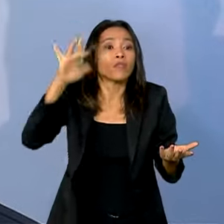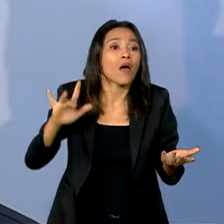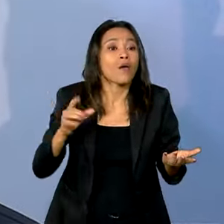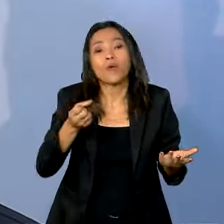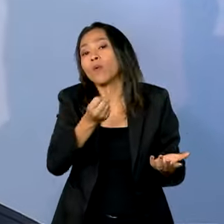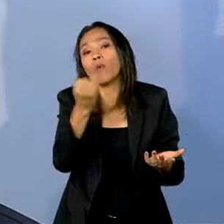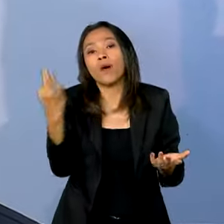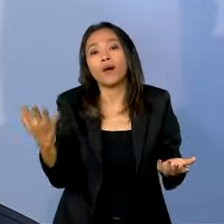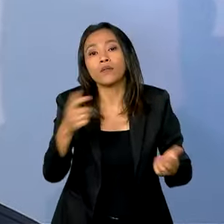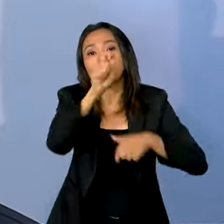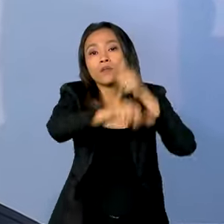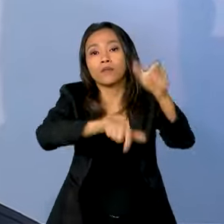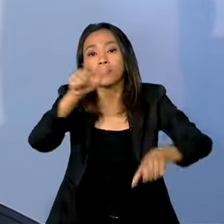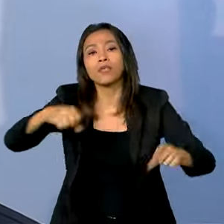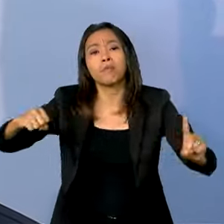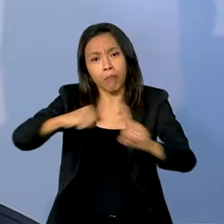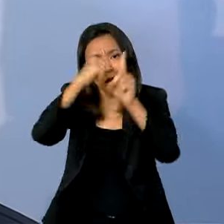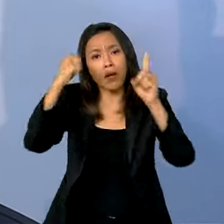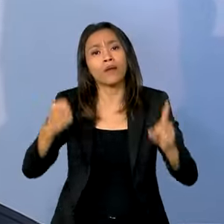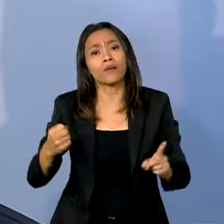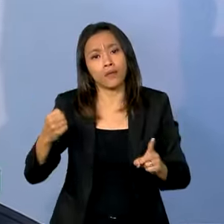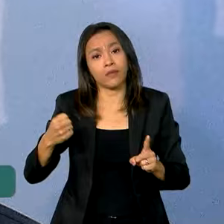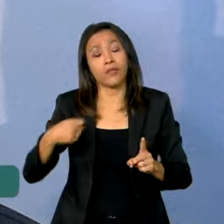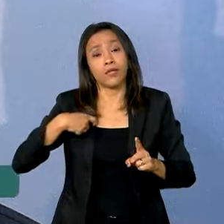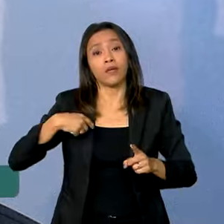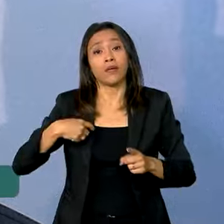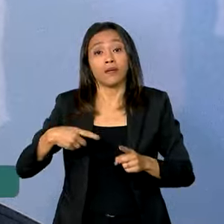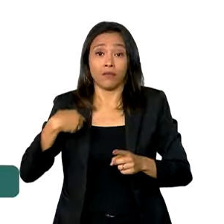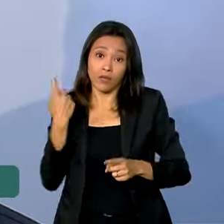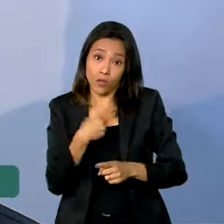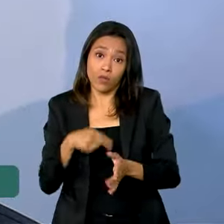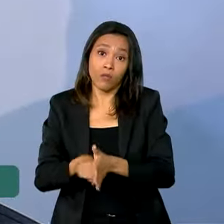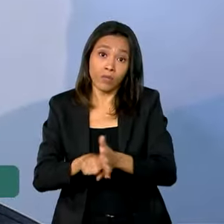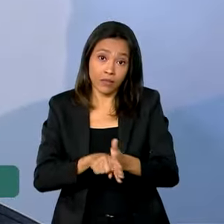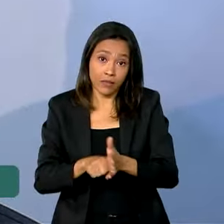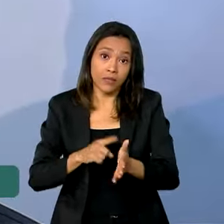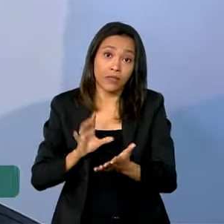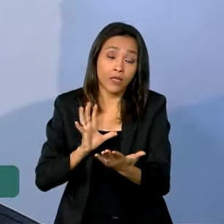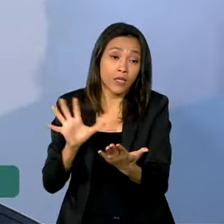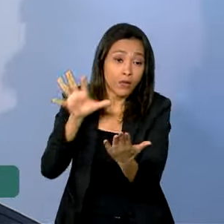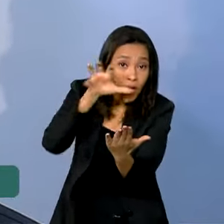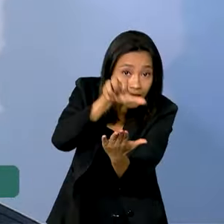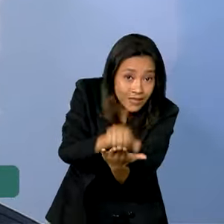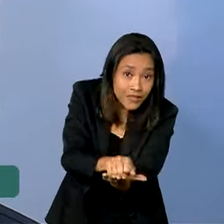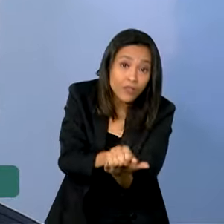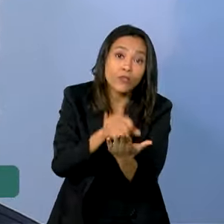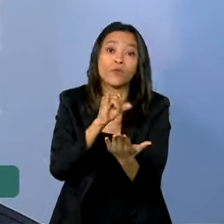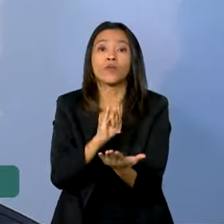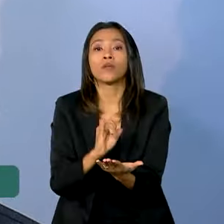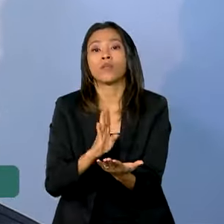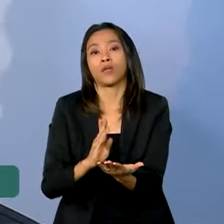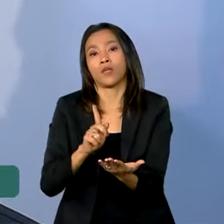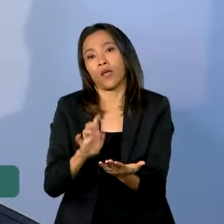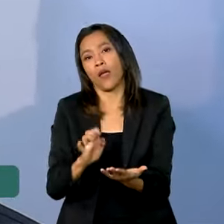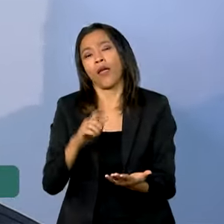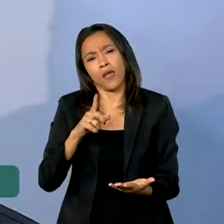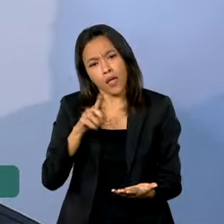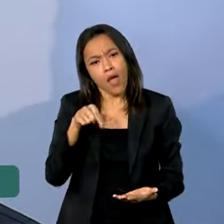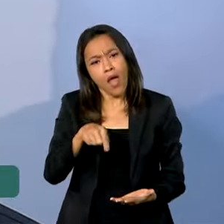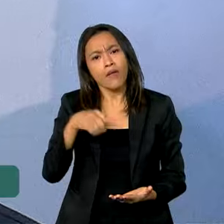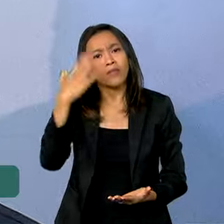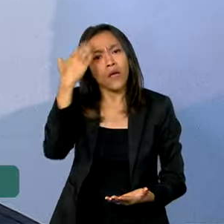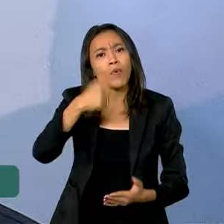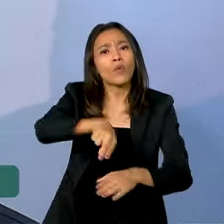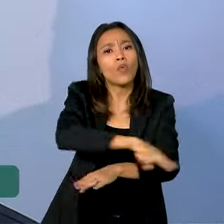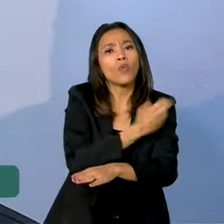impactando na cobertura das nossas pesquisas e na cobertura do censo. A cidadania postal envolve também o direito, o direito de